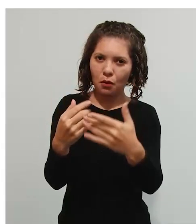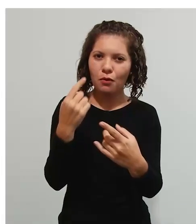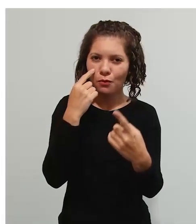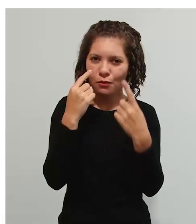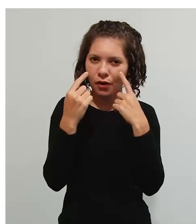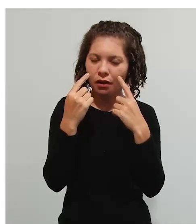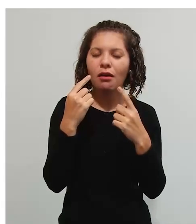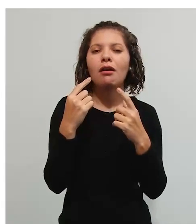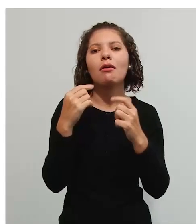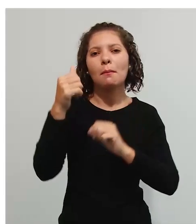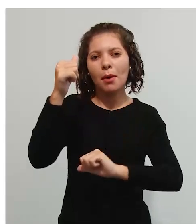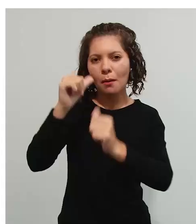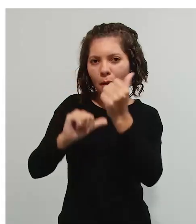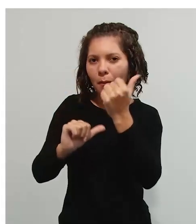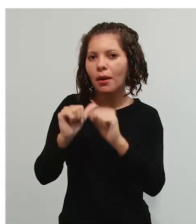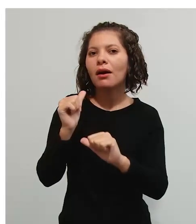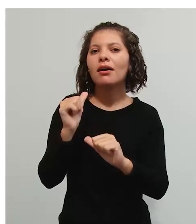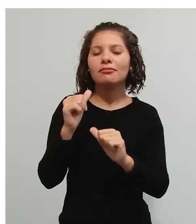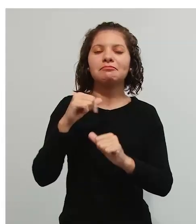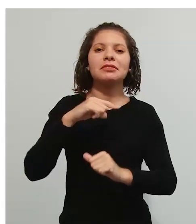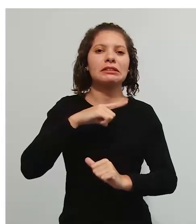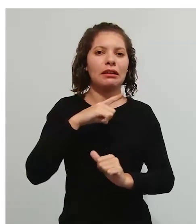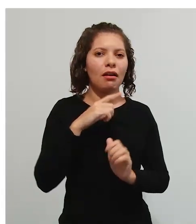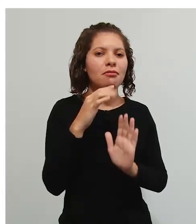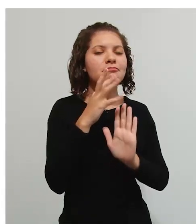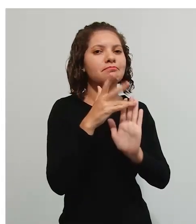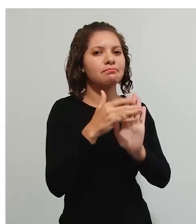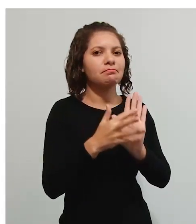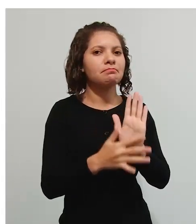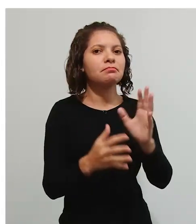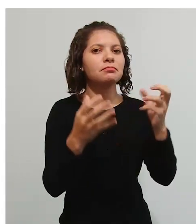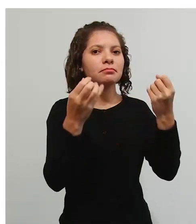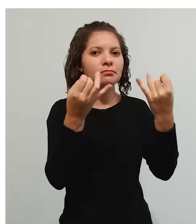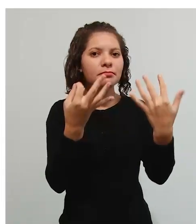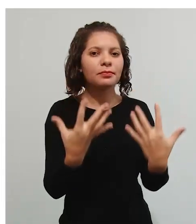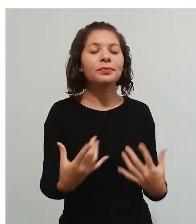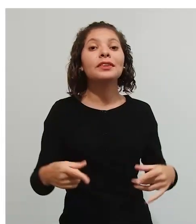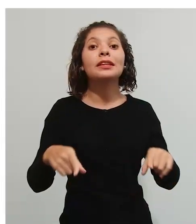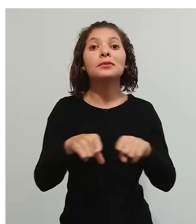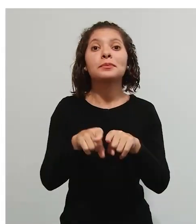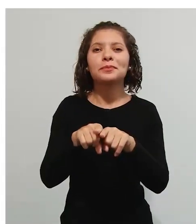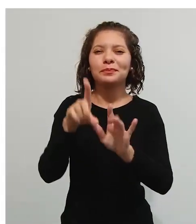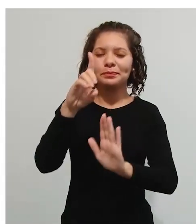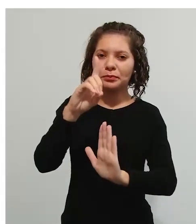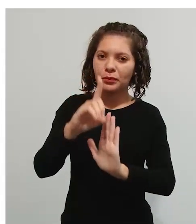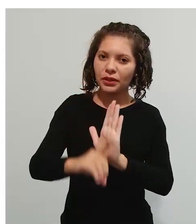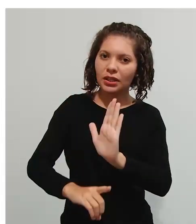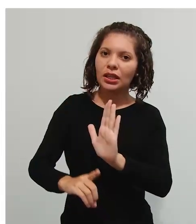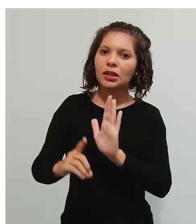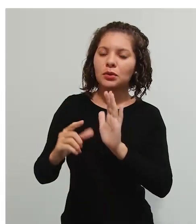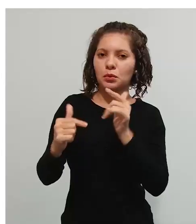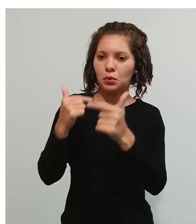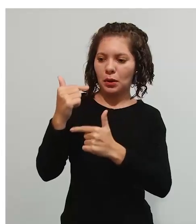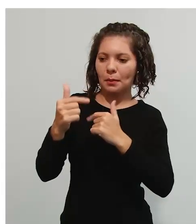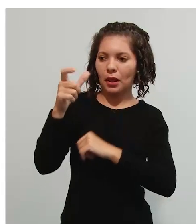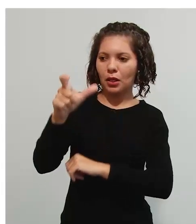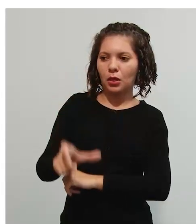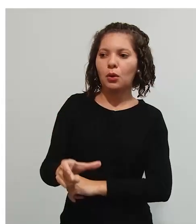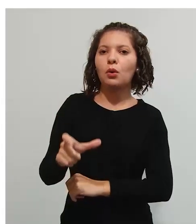sobre o FGTS, além de outros direitos previstos legalmente. Então, percebam aqui, gente, o